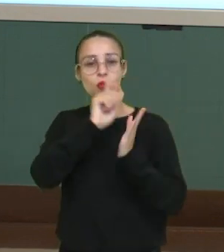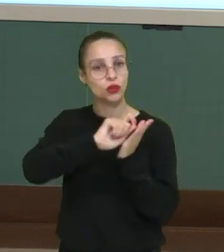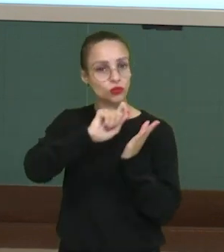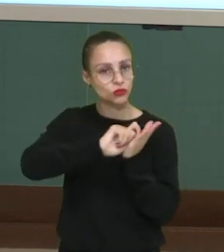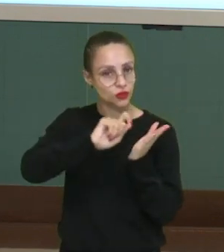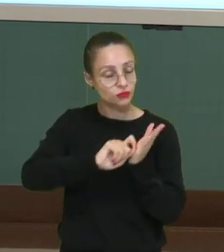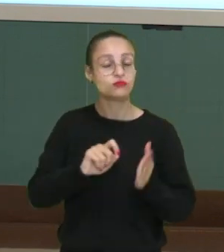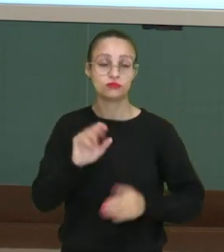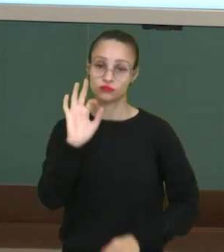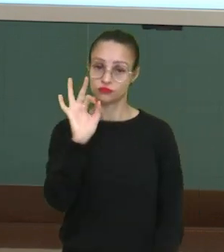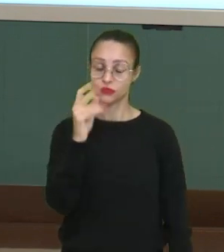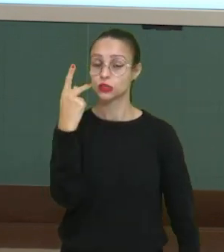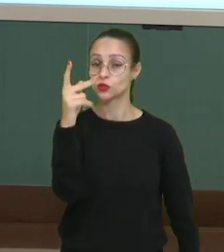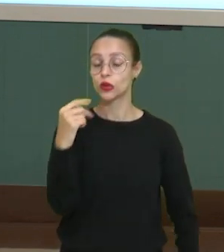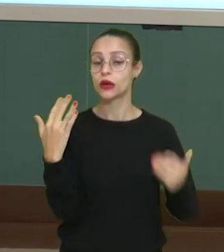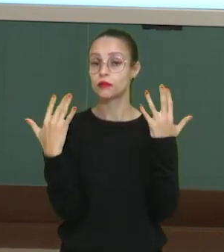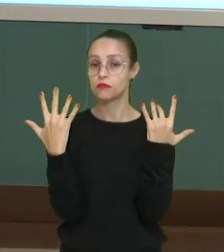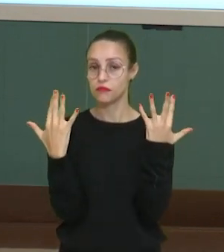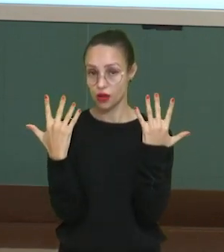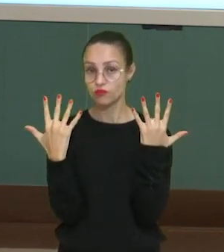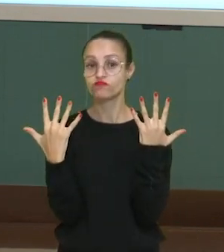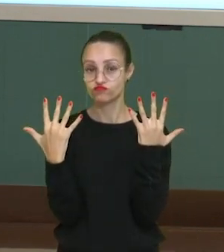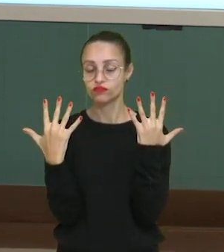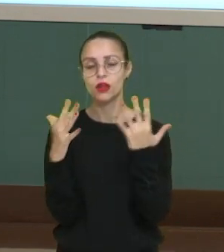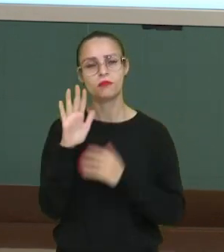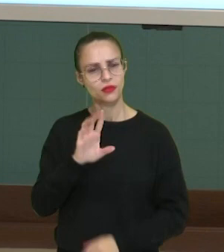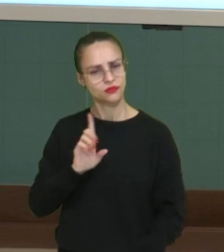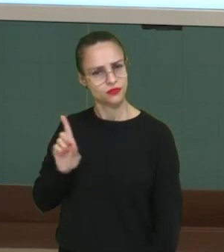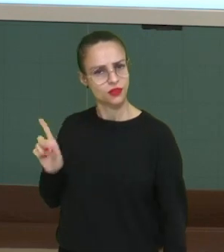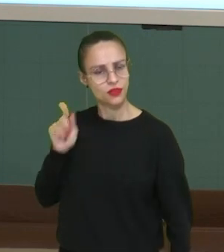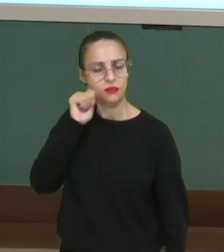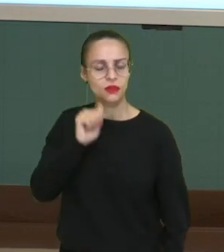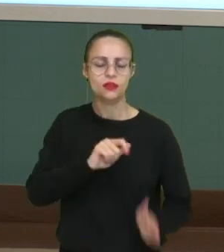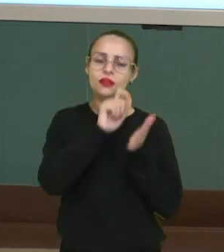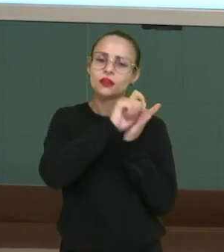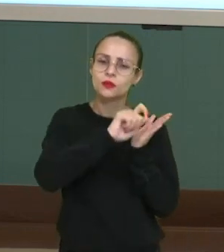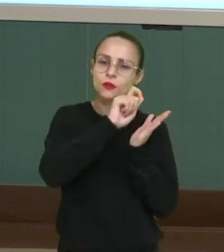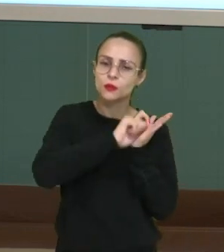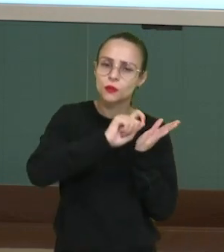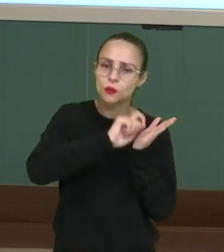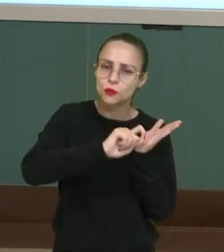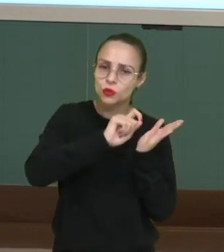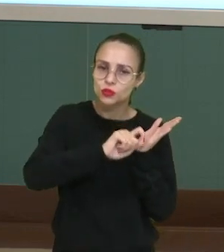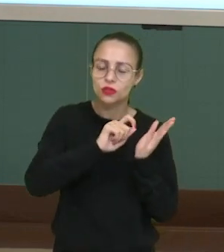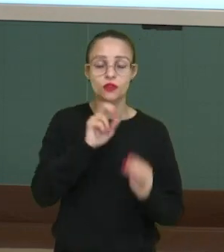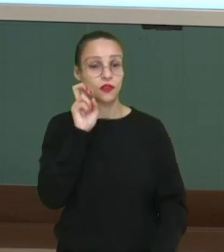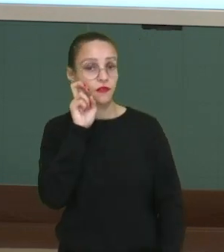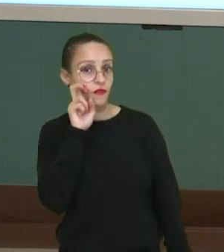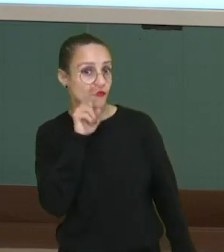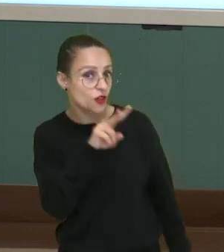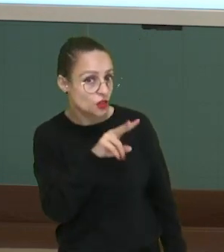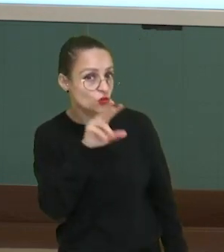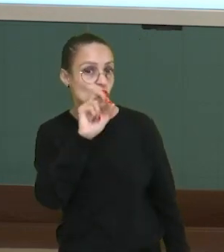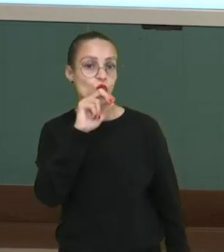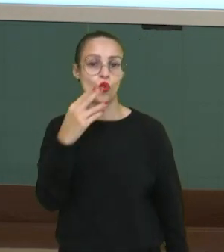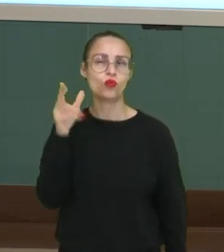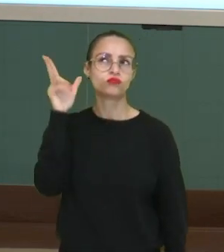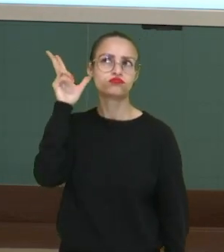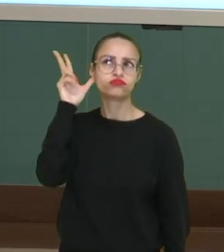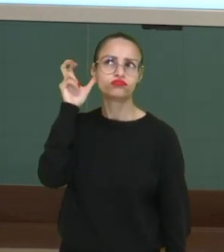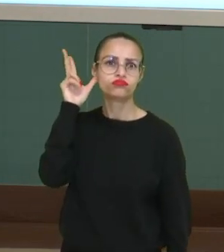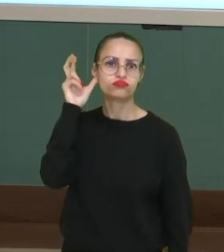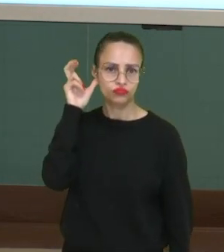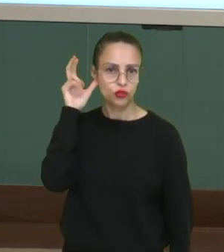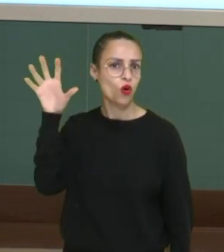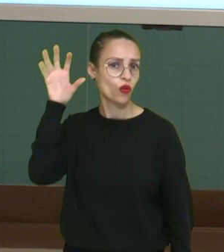as suas mãos. Mas se ela está anotando alguma coisa, ou ela está vendo ou ouvindo. Então olhem